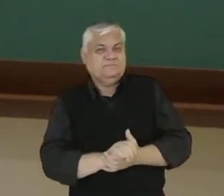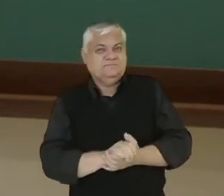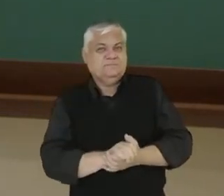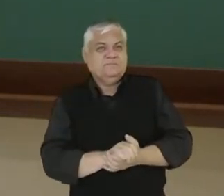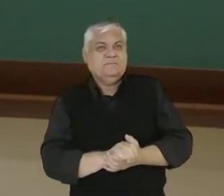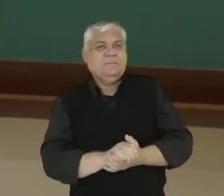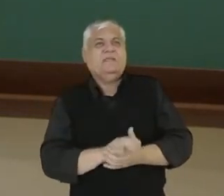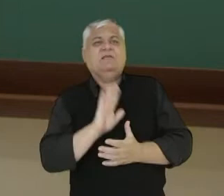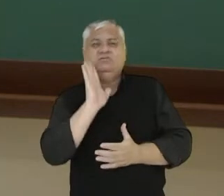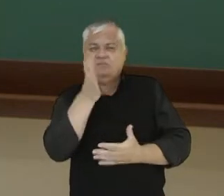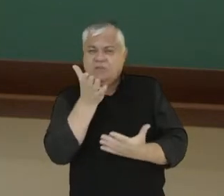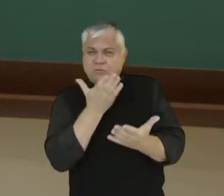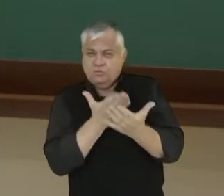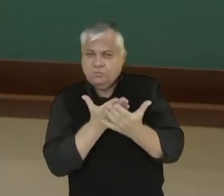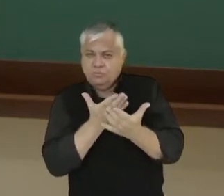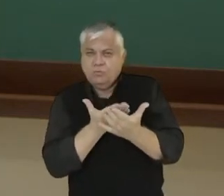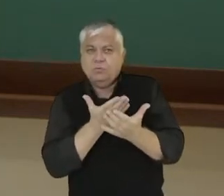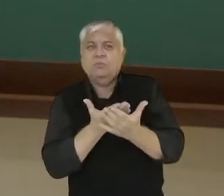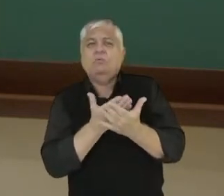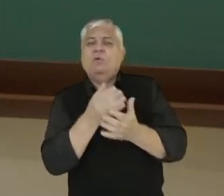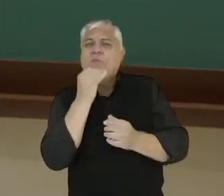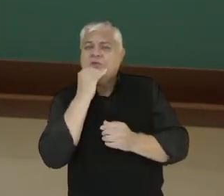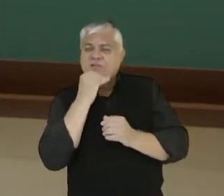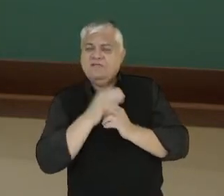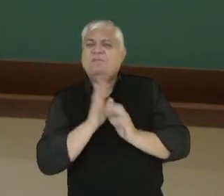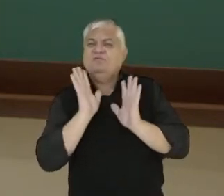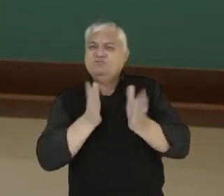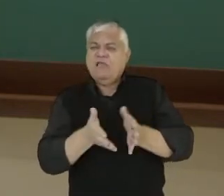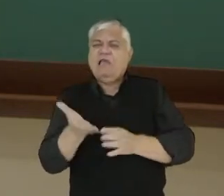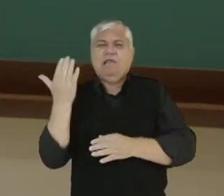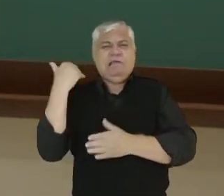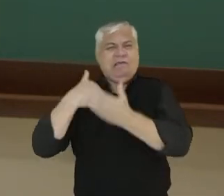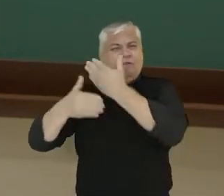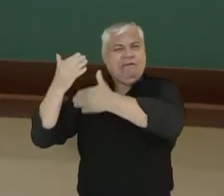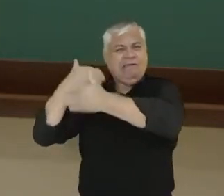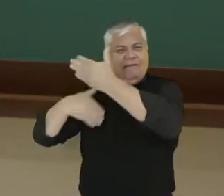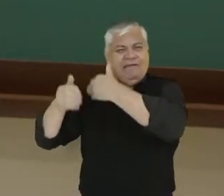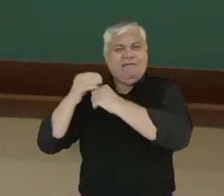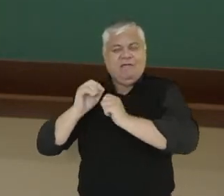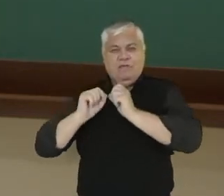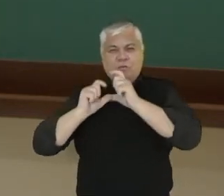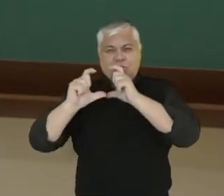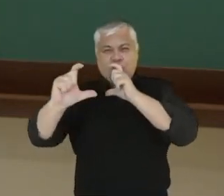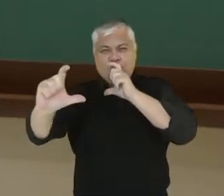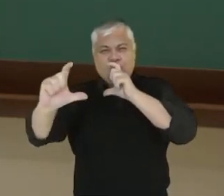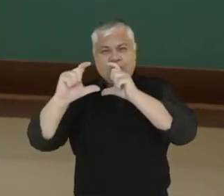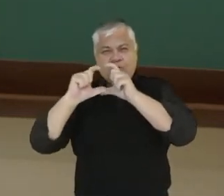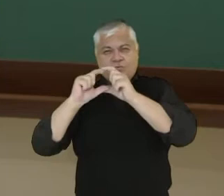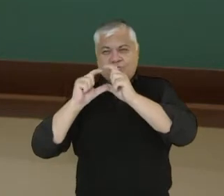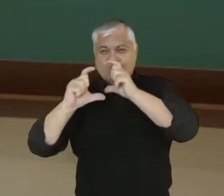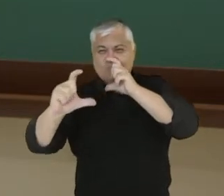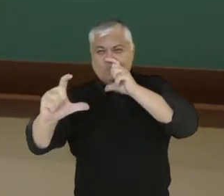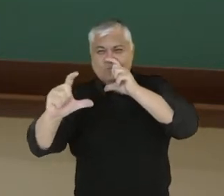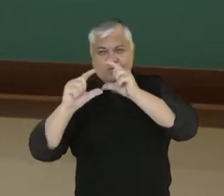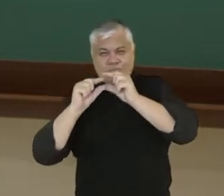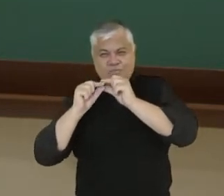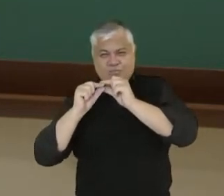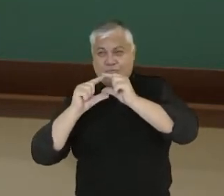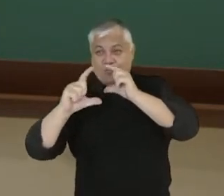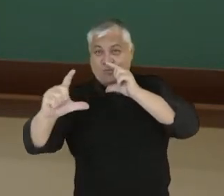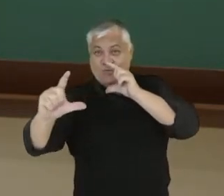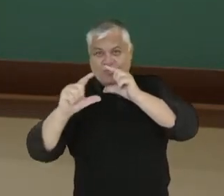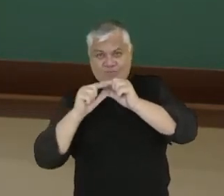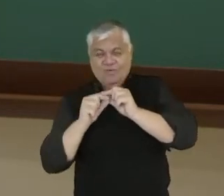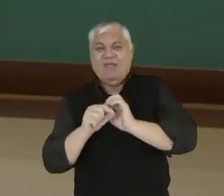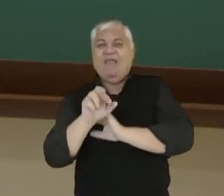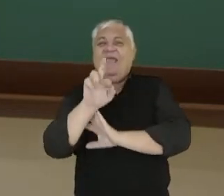você já estudou reflexão e refração lá em óptica. Lembre-se, vou ser bem simples. A